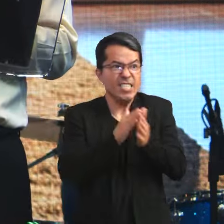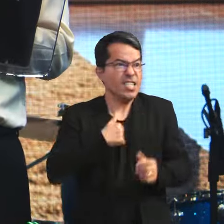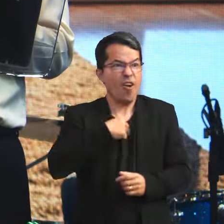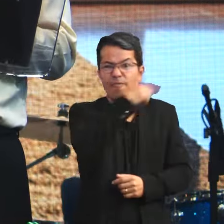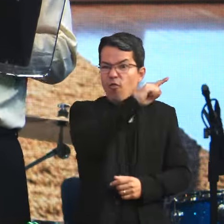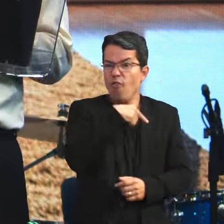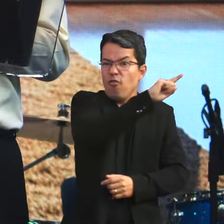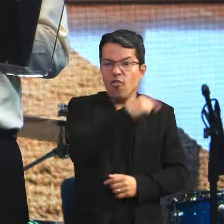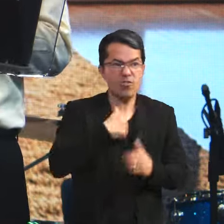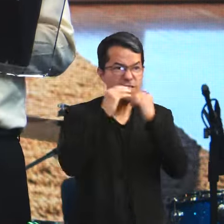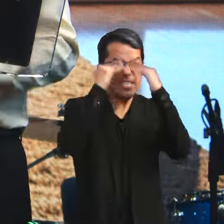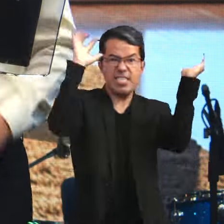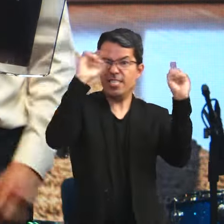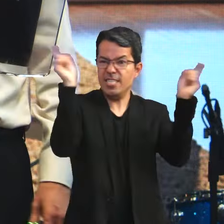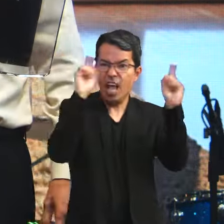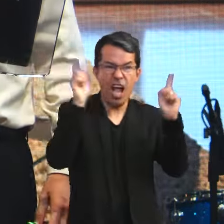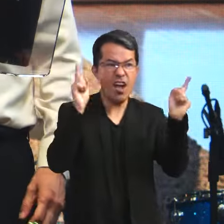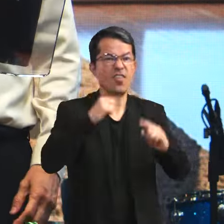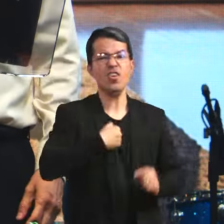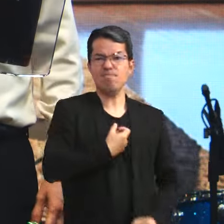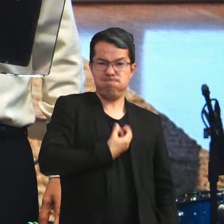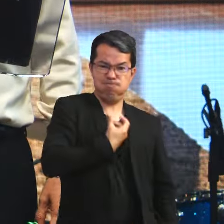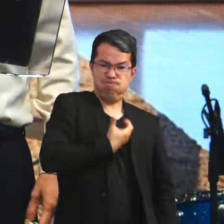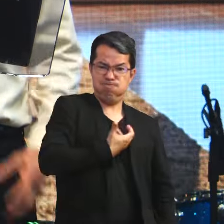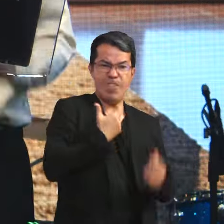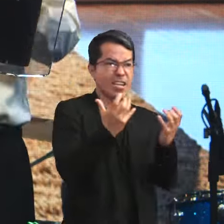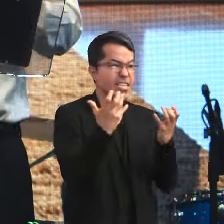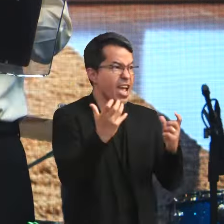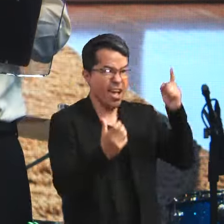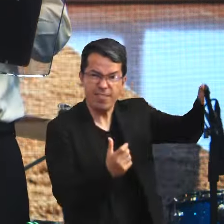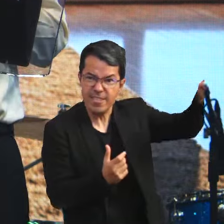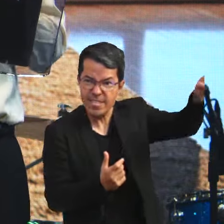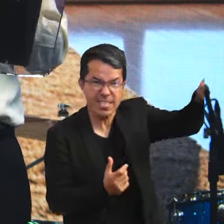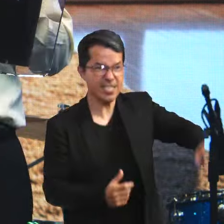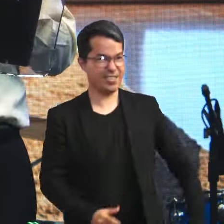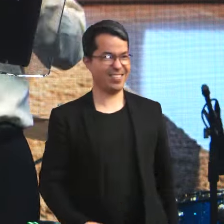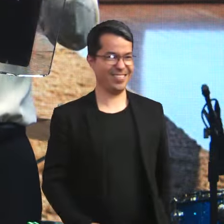pensa em ele não pensa mais apenas em siens